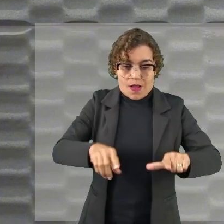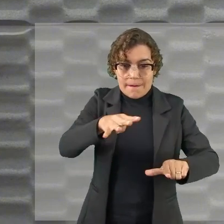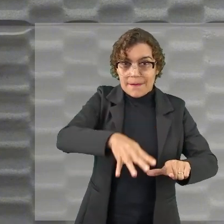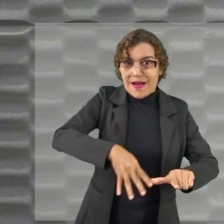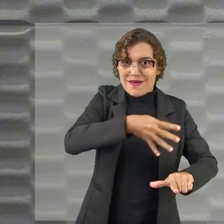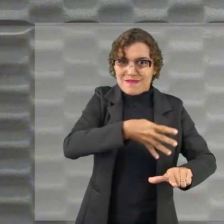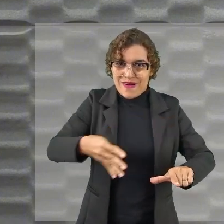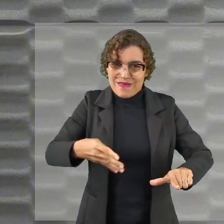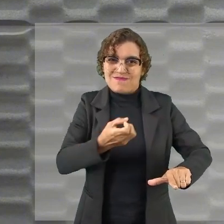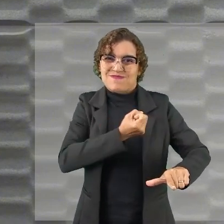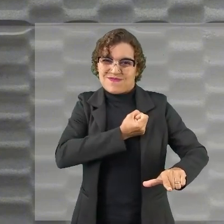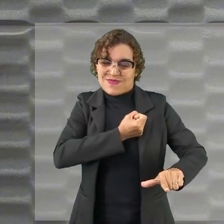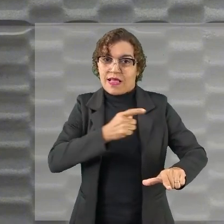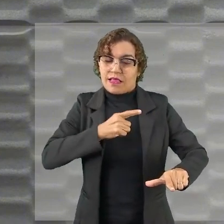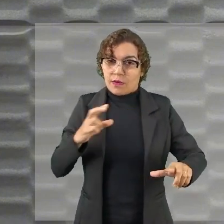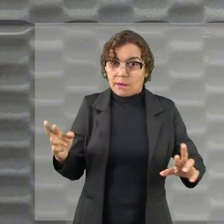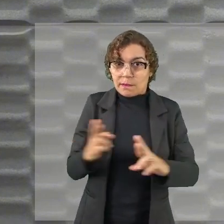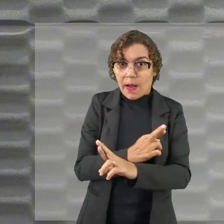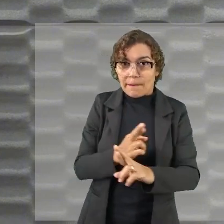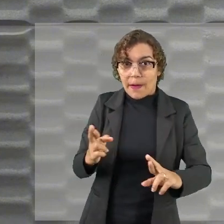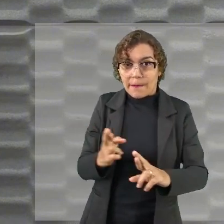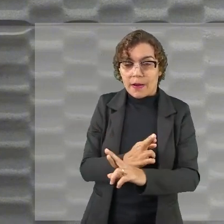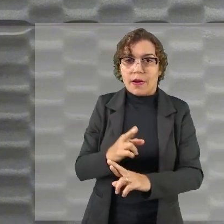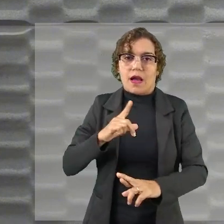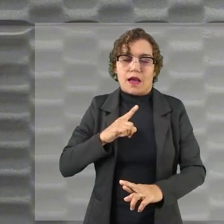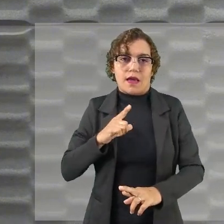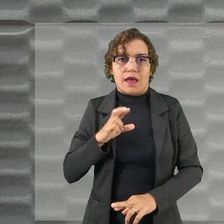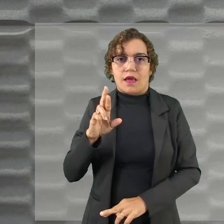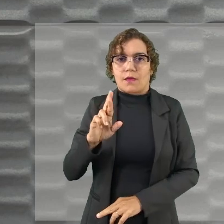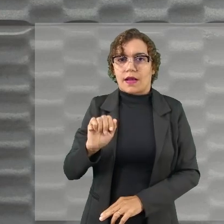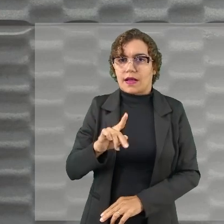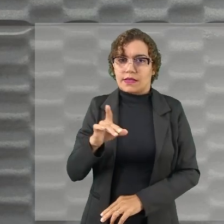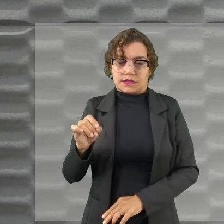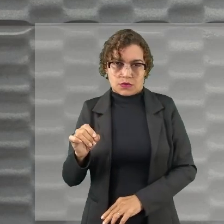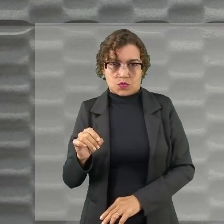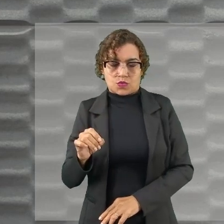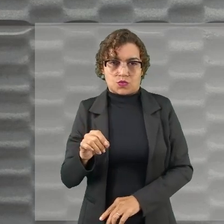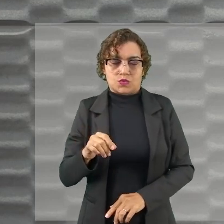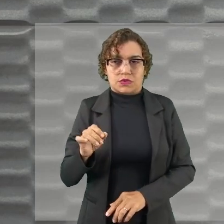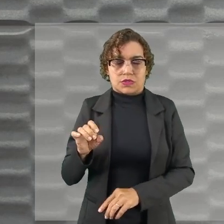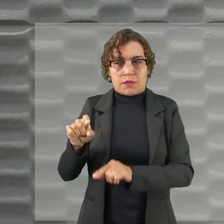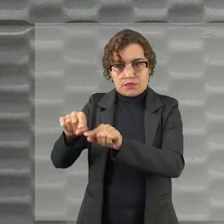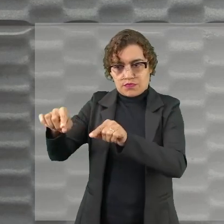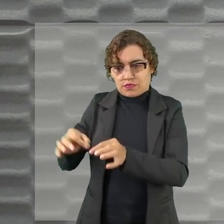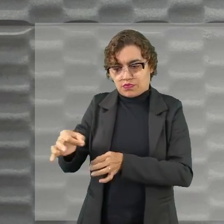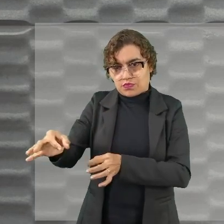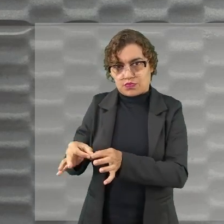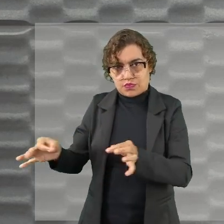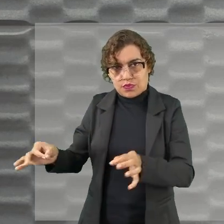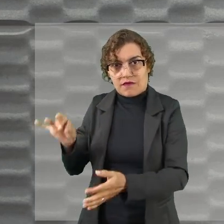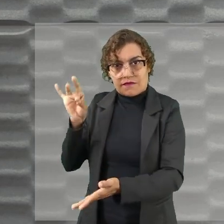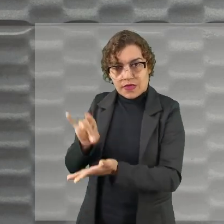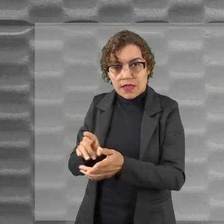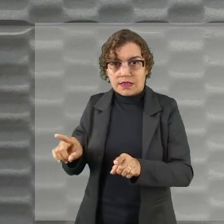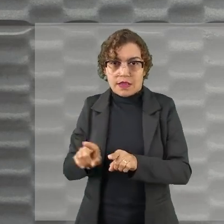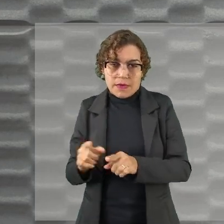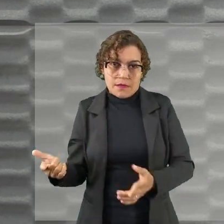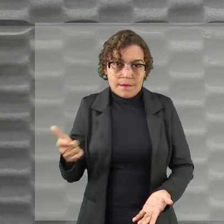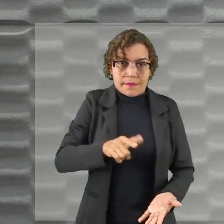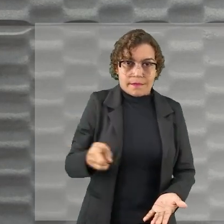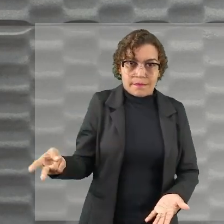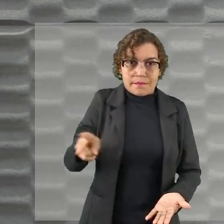tá? Que é uma relação, que é uma razão entre o tamanho real das coisas e o tamanho no desenho. Né? Então